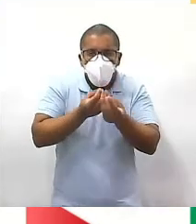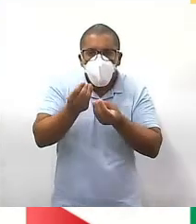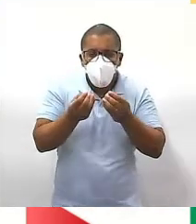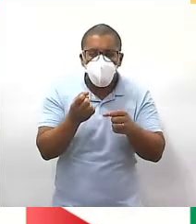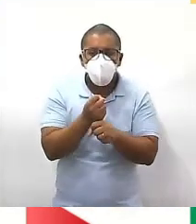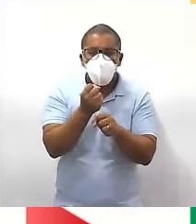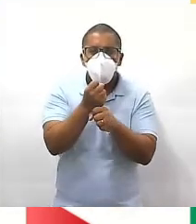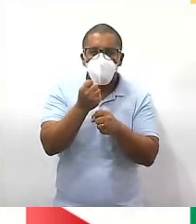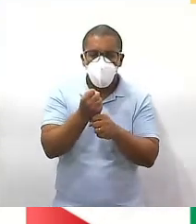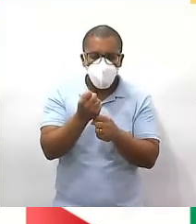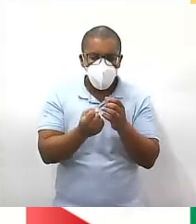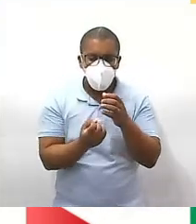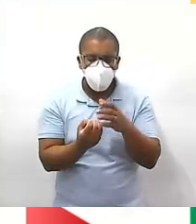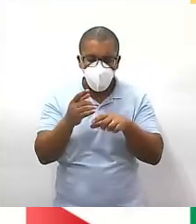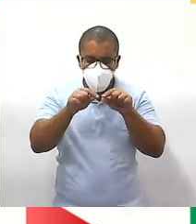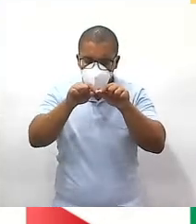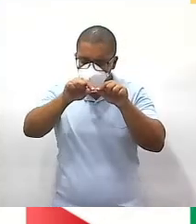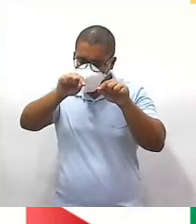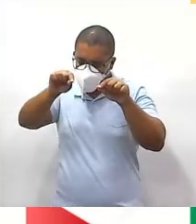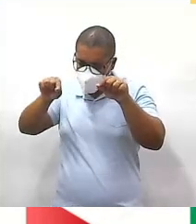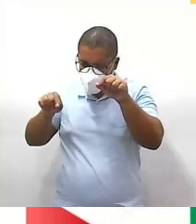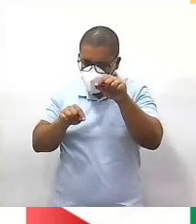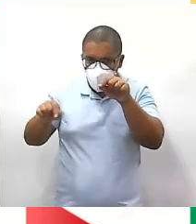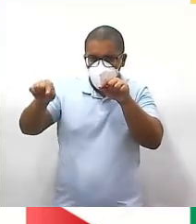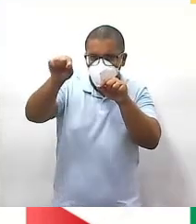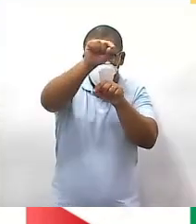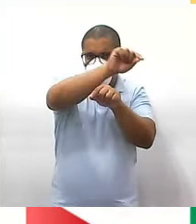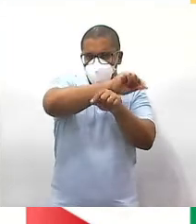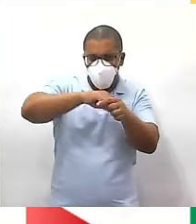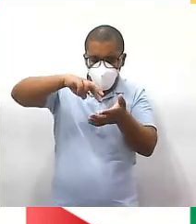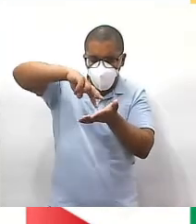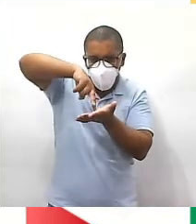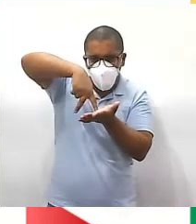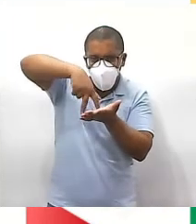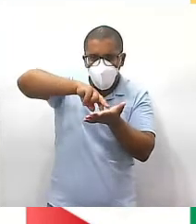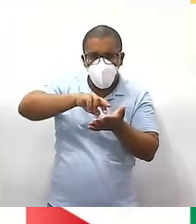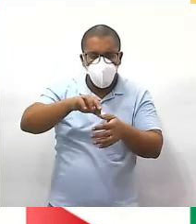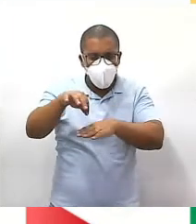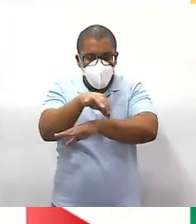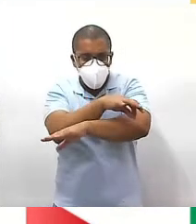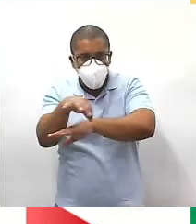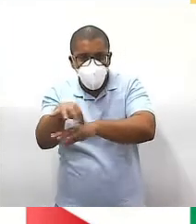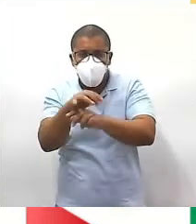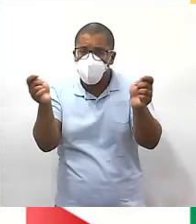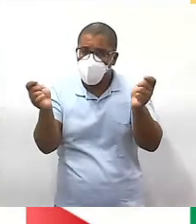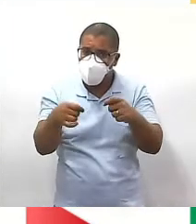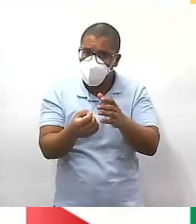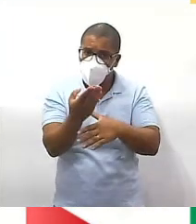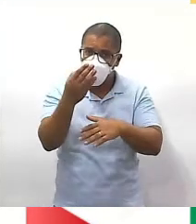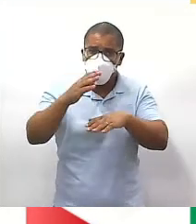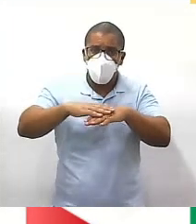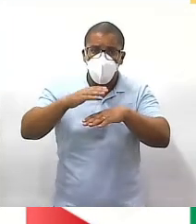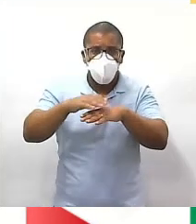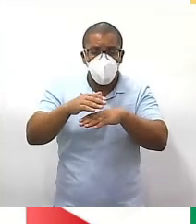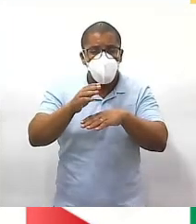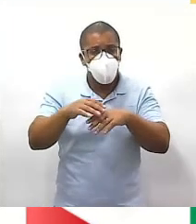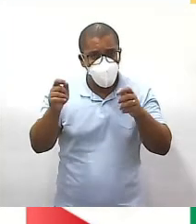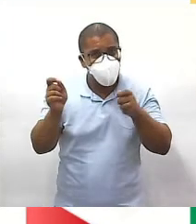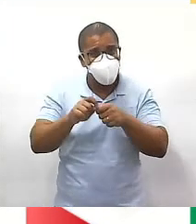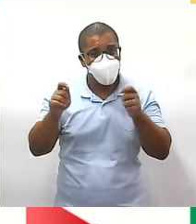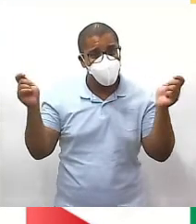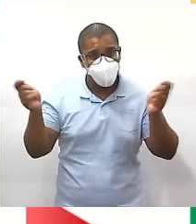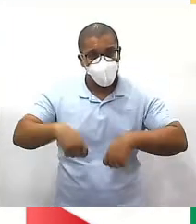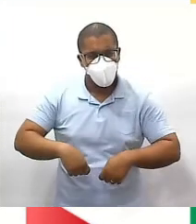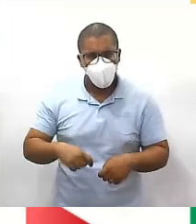geométrica de uma circunferência com régua e compasso, sem muitos atrapalhos, sabe? Muito